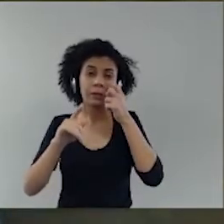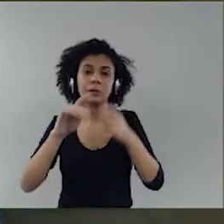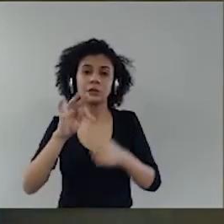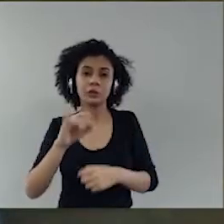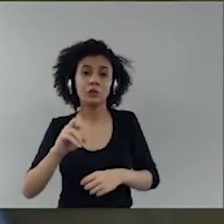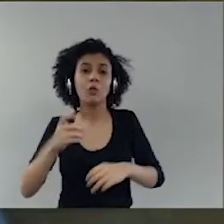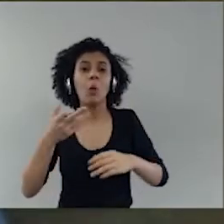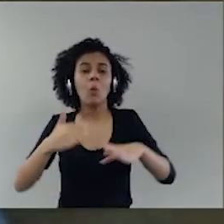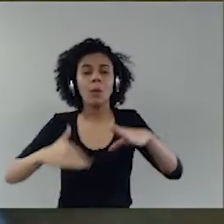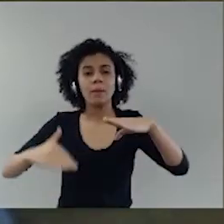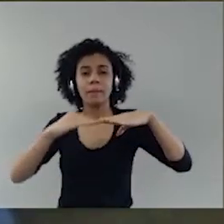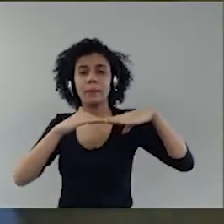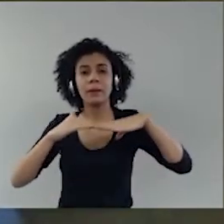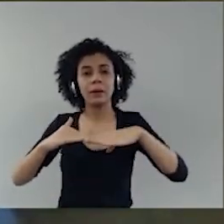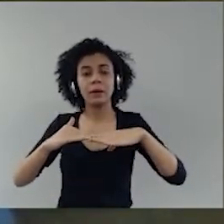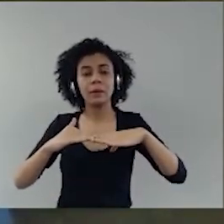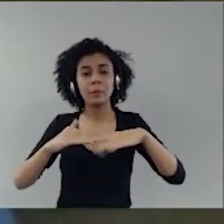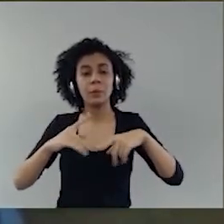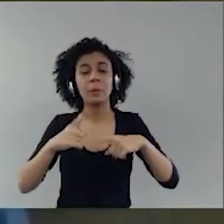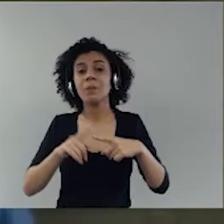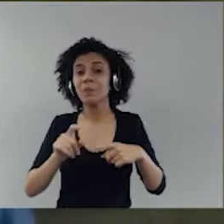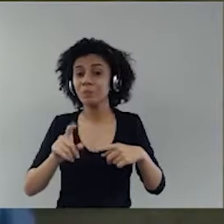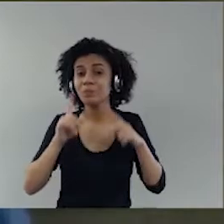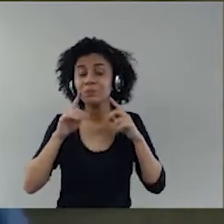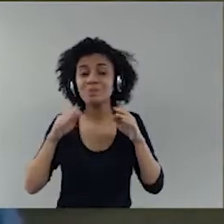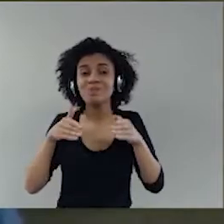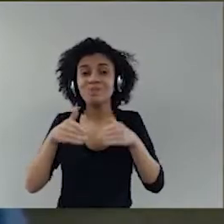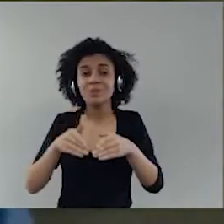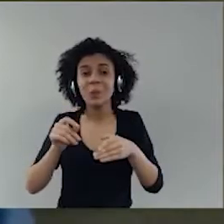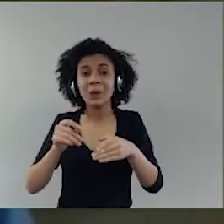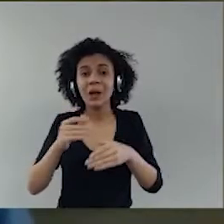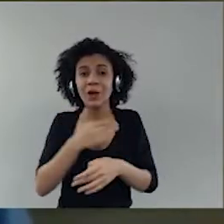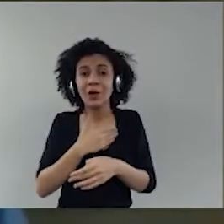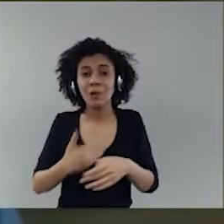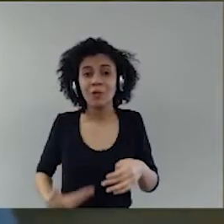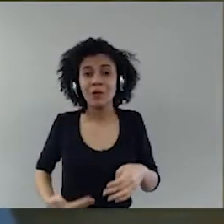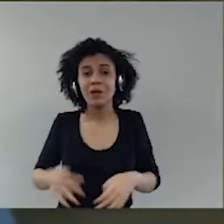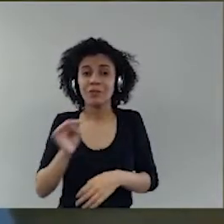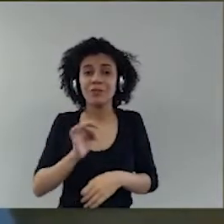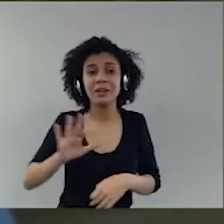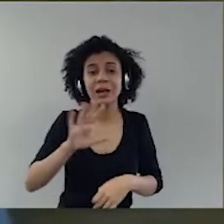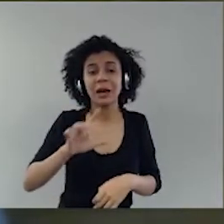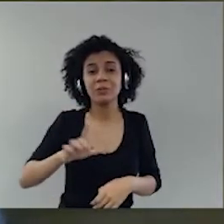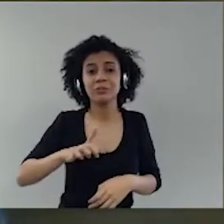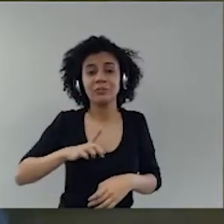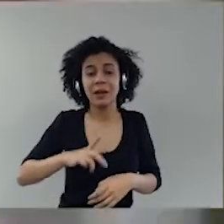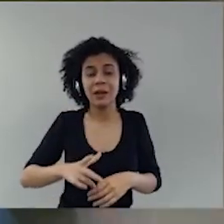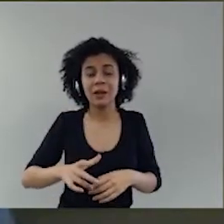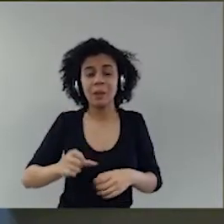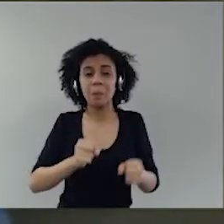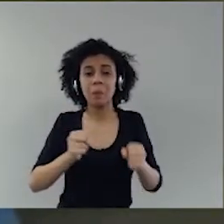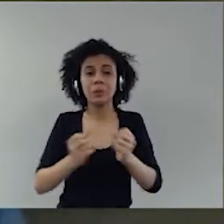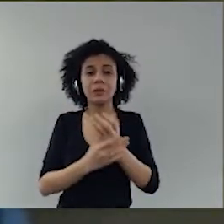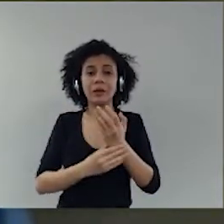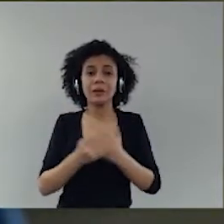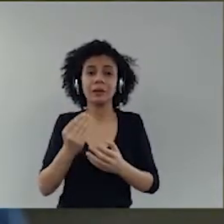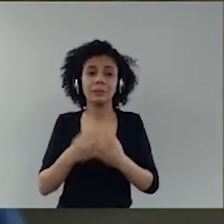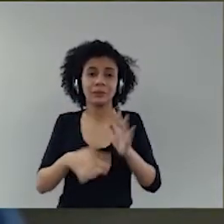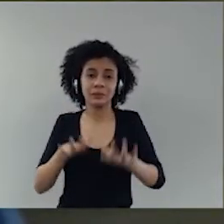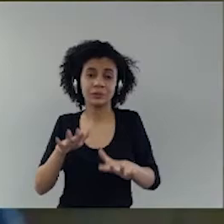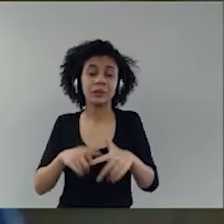que a arrecadação é concentrada nas mãos do governo federal, né? Então, todos nós que atuamos